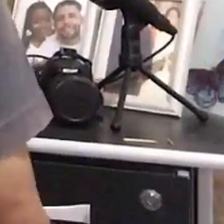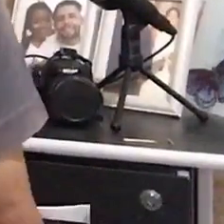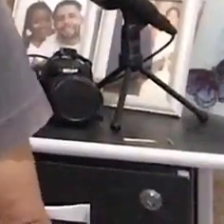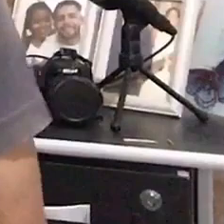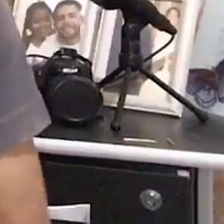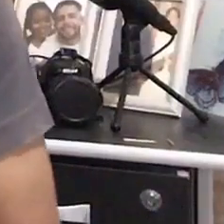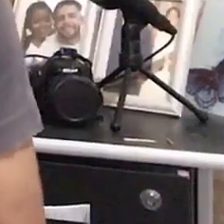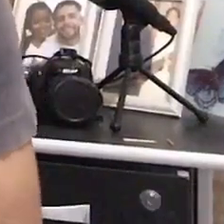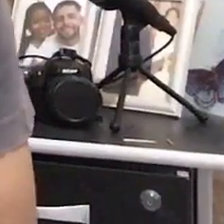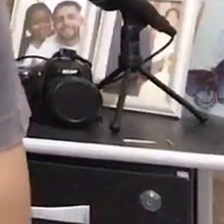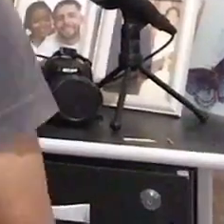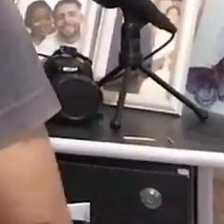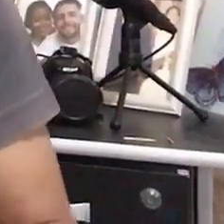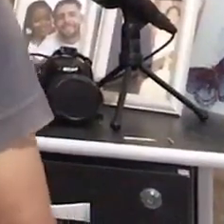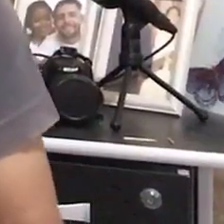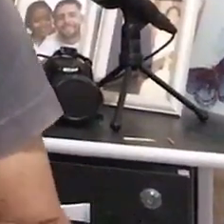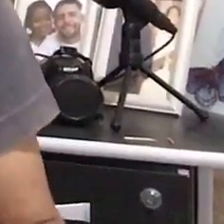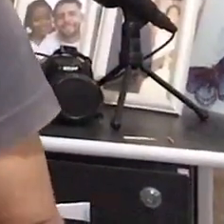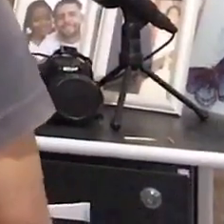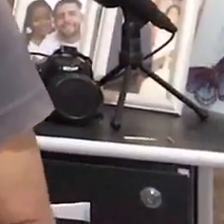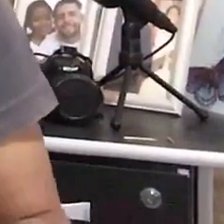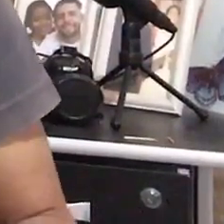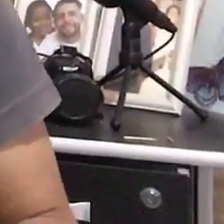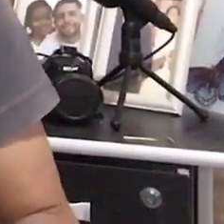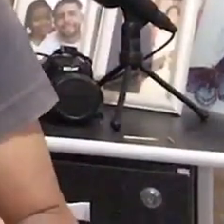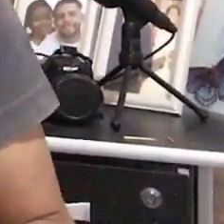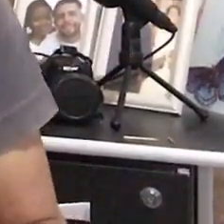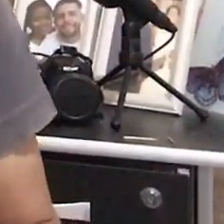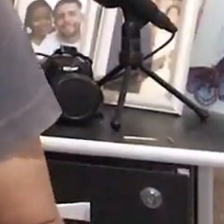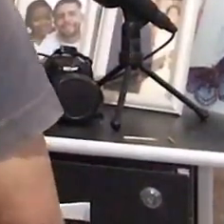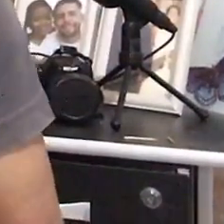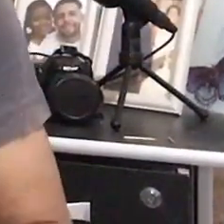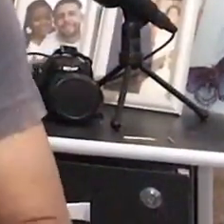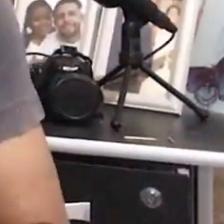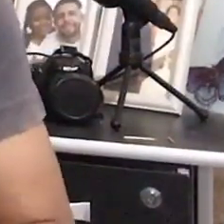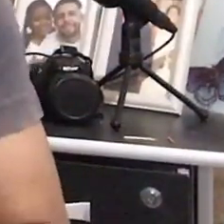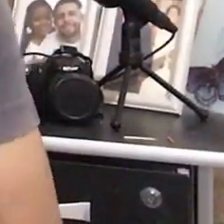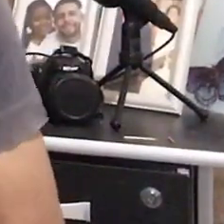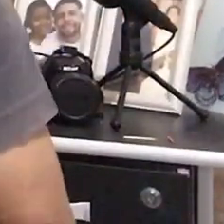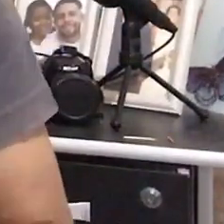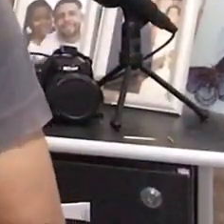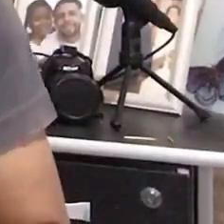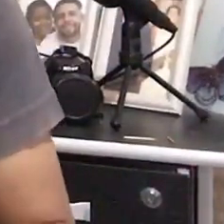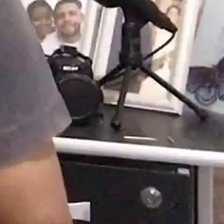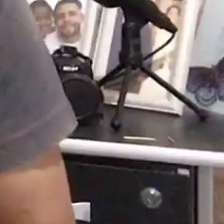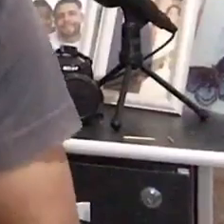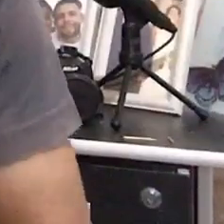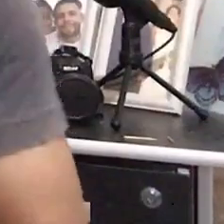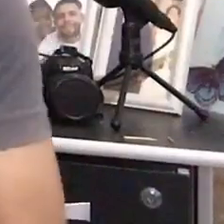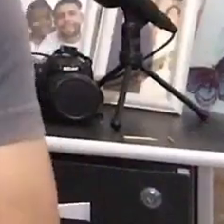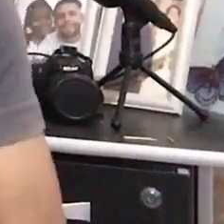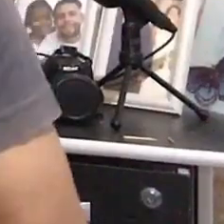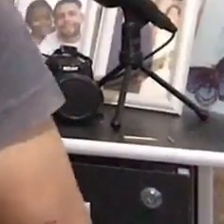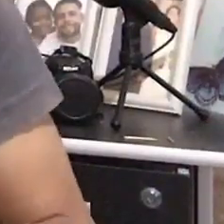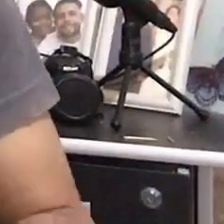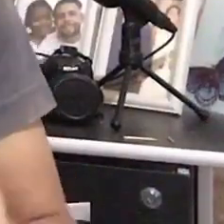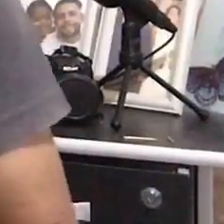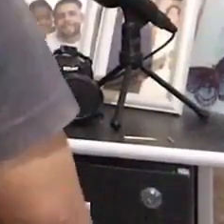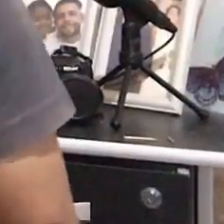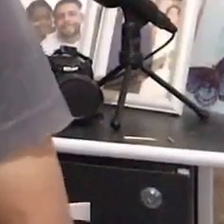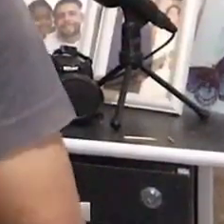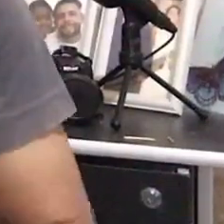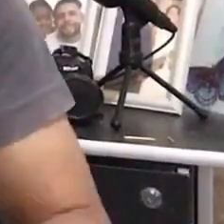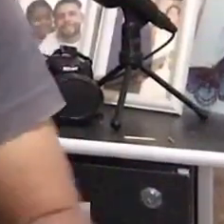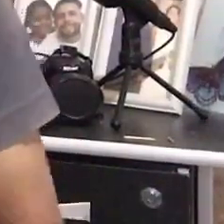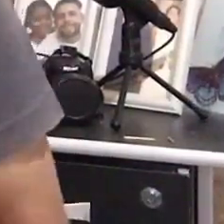não E com isso tem trazido problema por o partido PSB em Sebastian laranjeira e tá sendo julgada